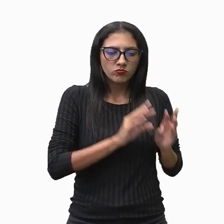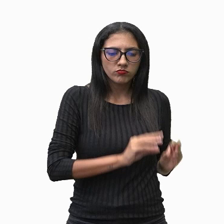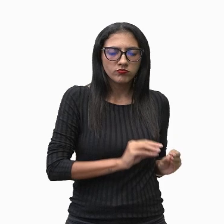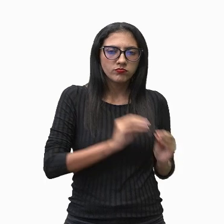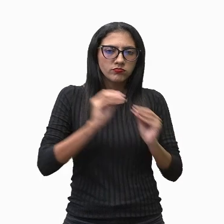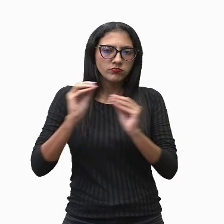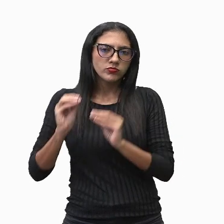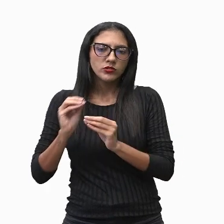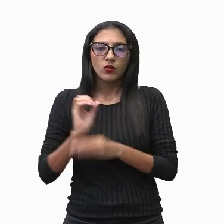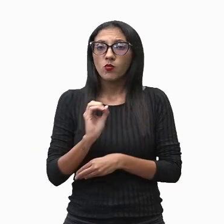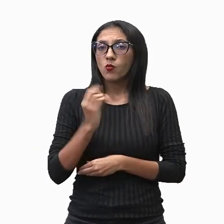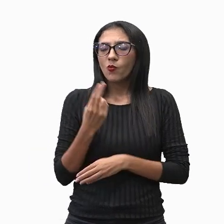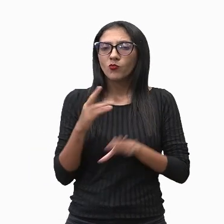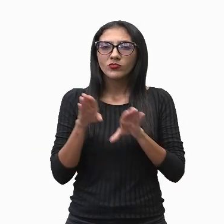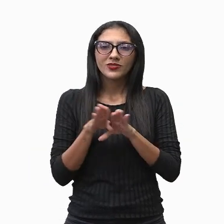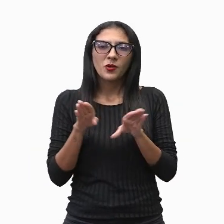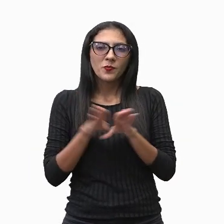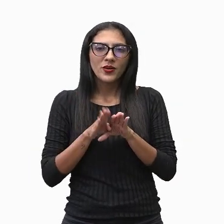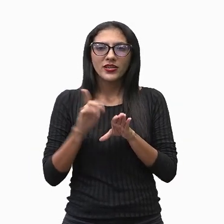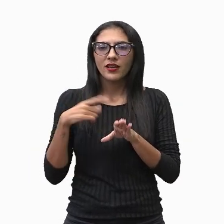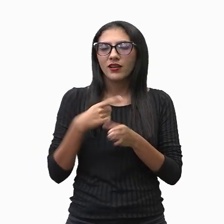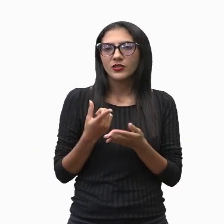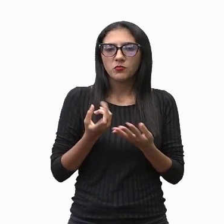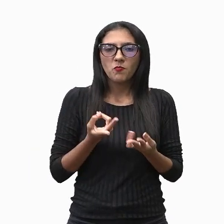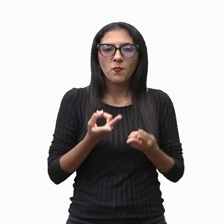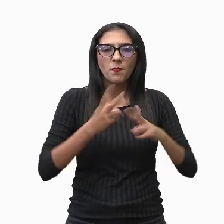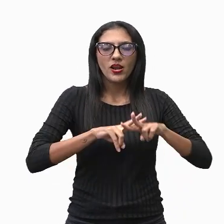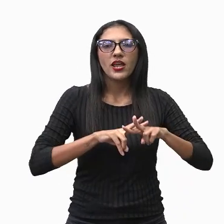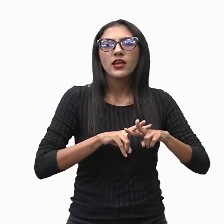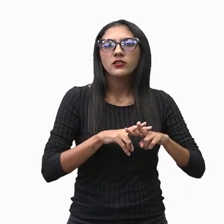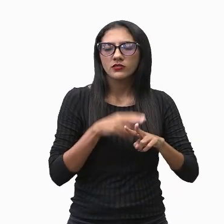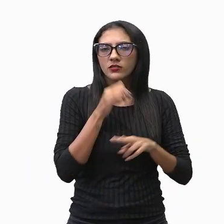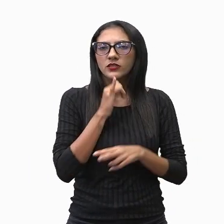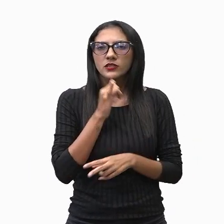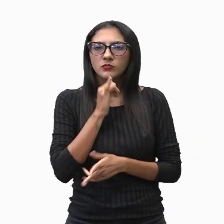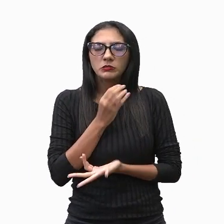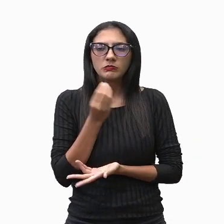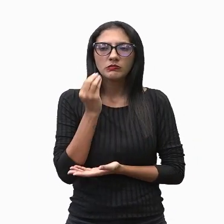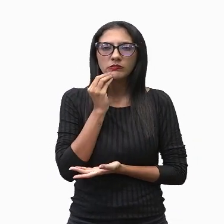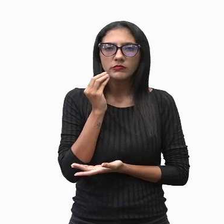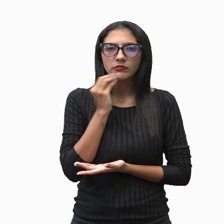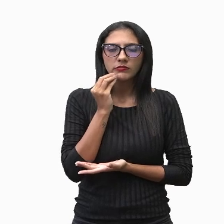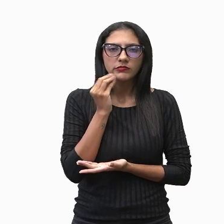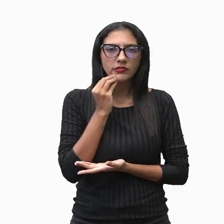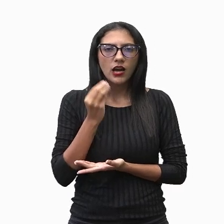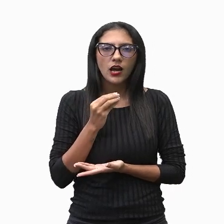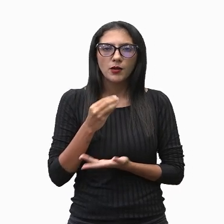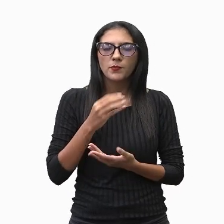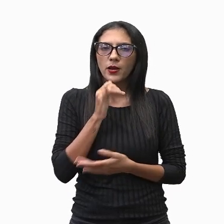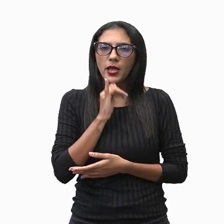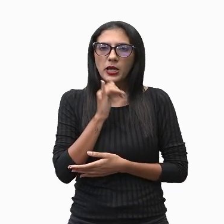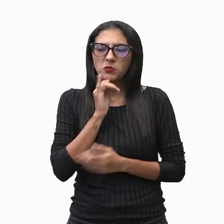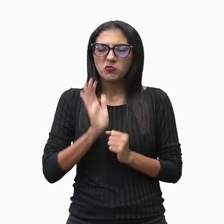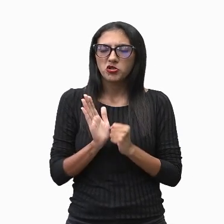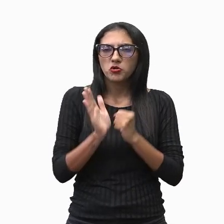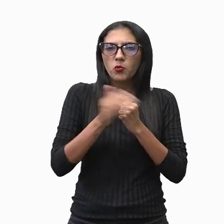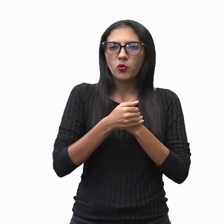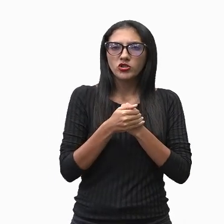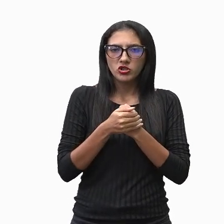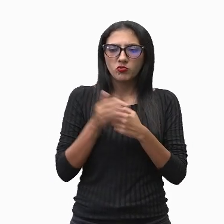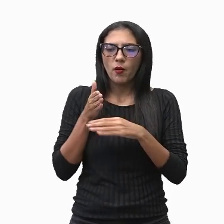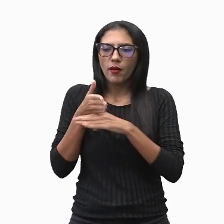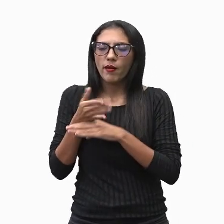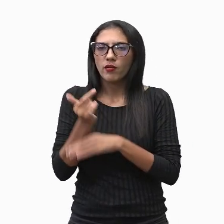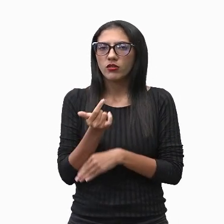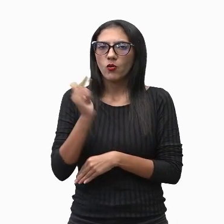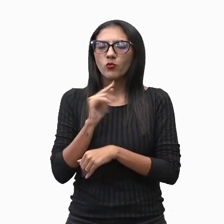naquele sentido sendo apreendidas por tentar estar entrando ali ilegalmente em algum lugar,